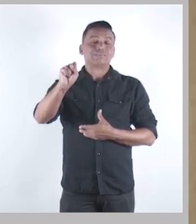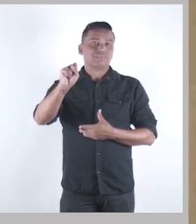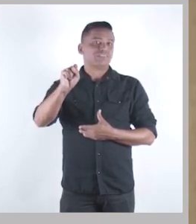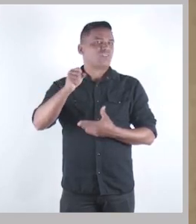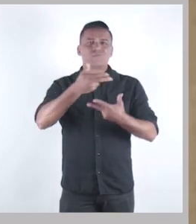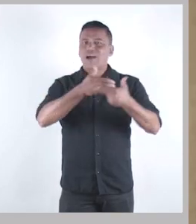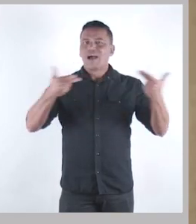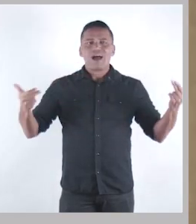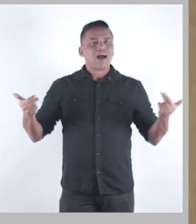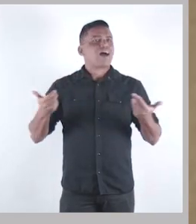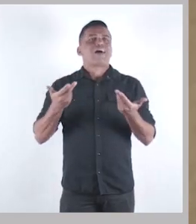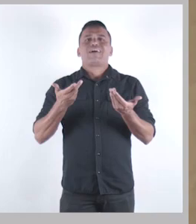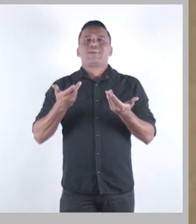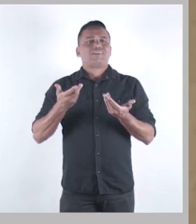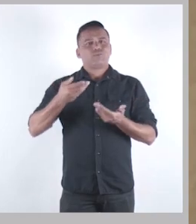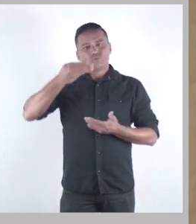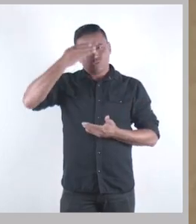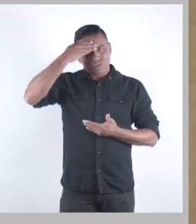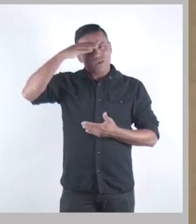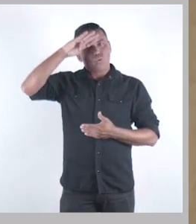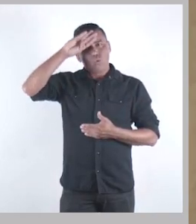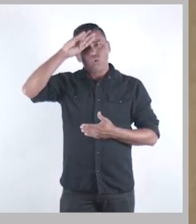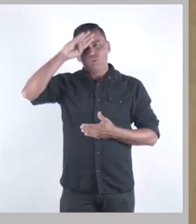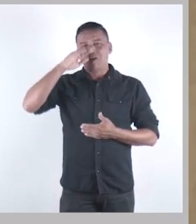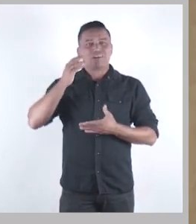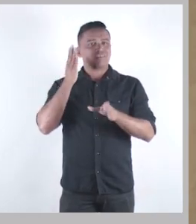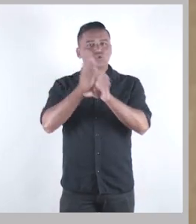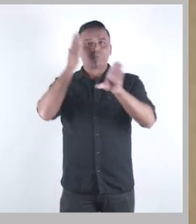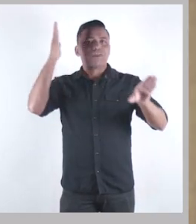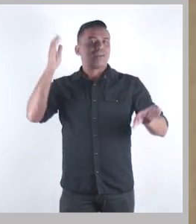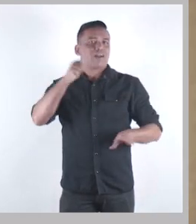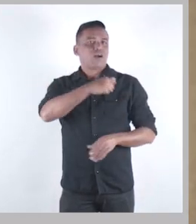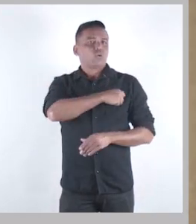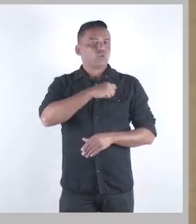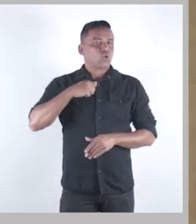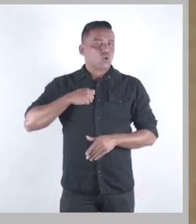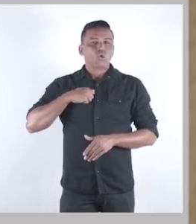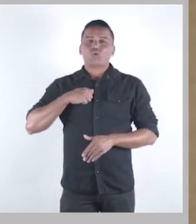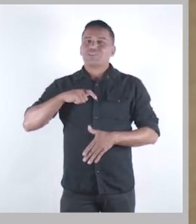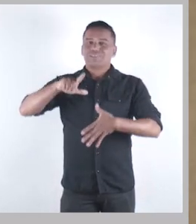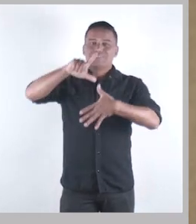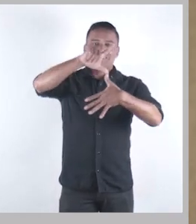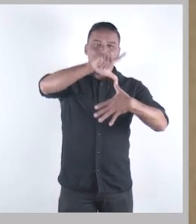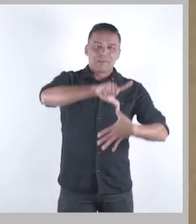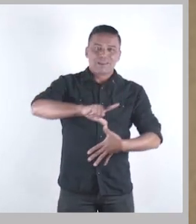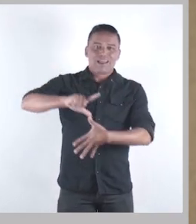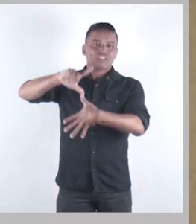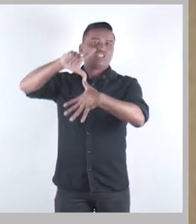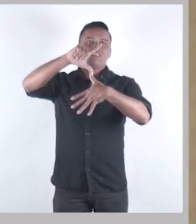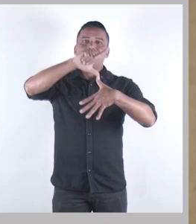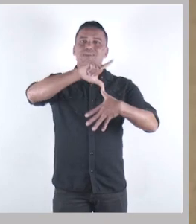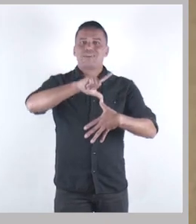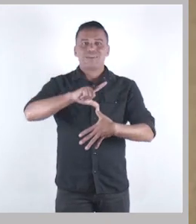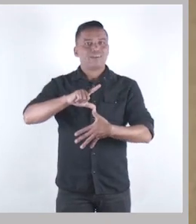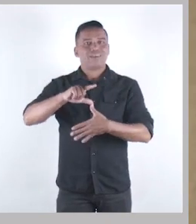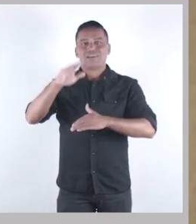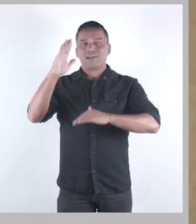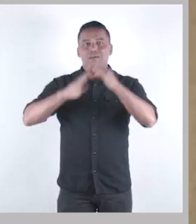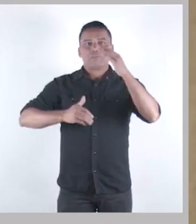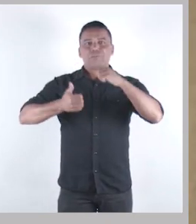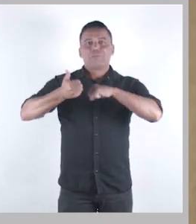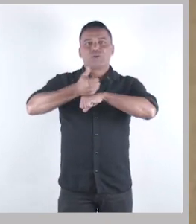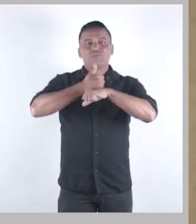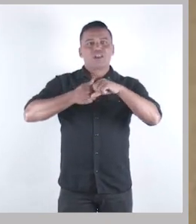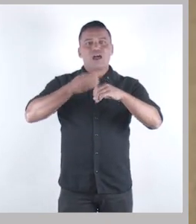mas também por via de Cuba descobrimos alguns autores da América Latina, alguns cantores da América, Mercedes Sosa,